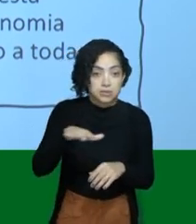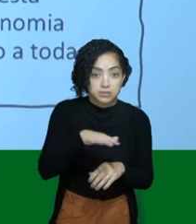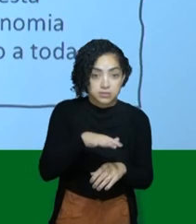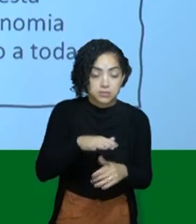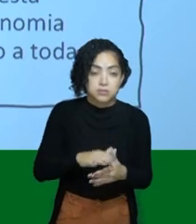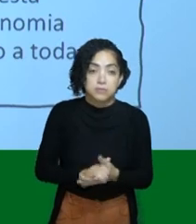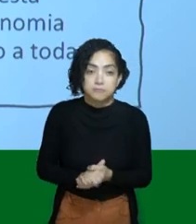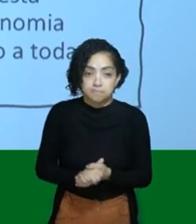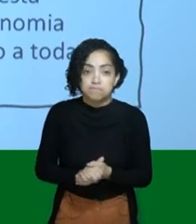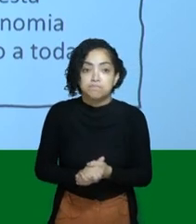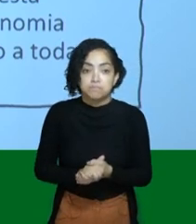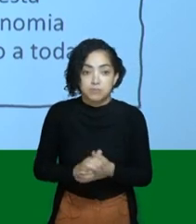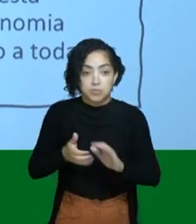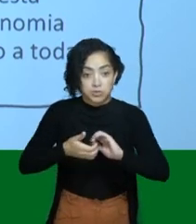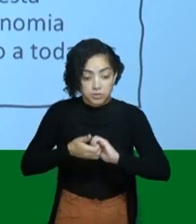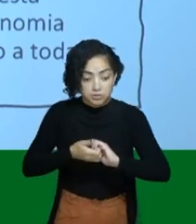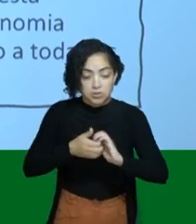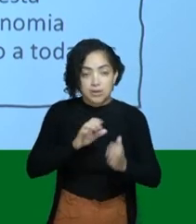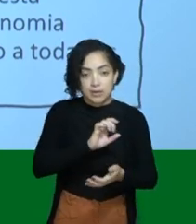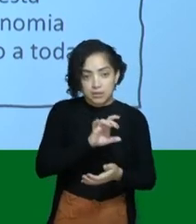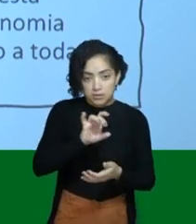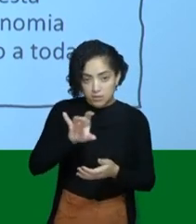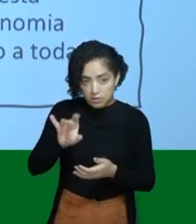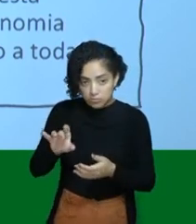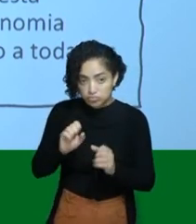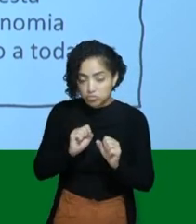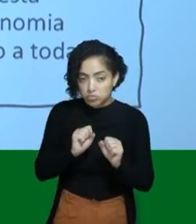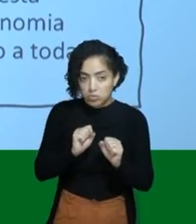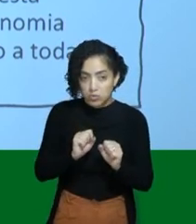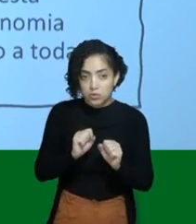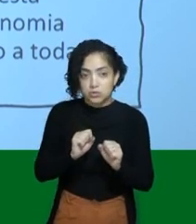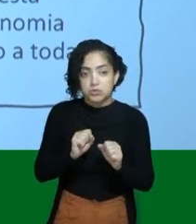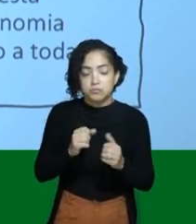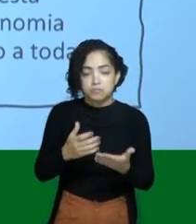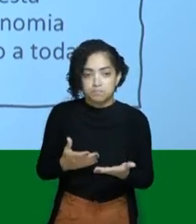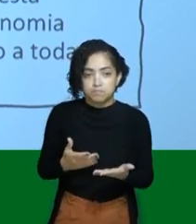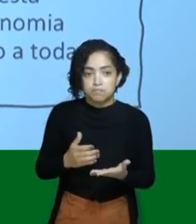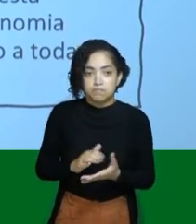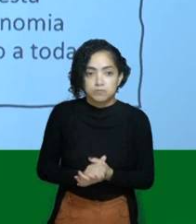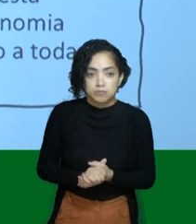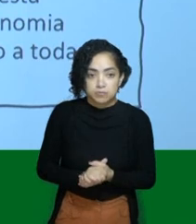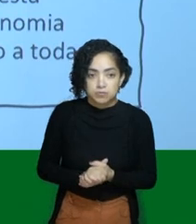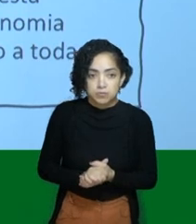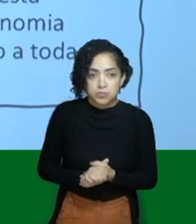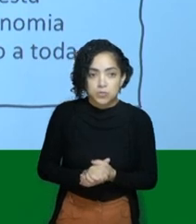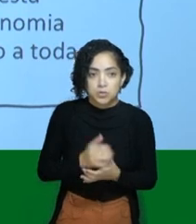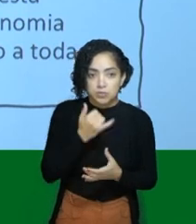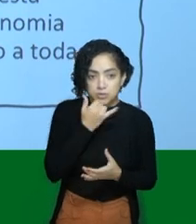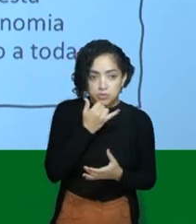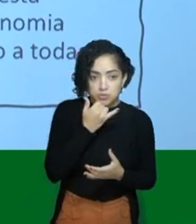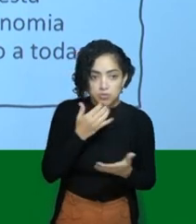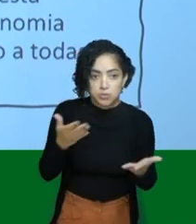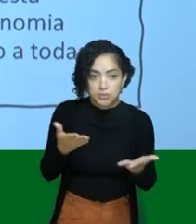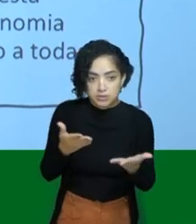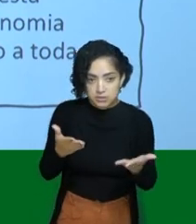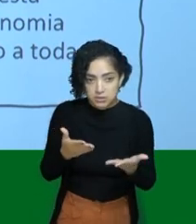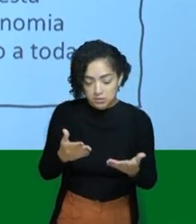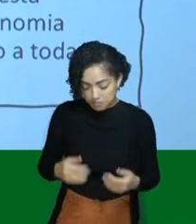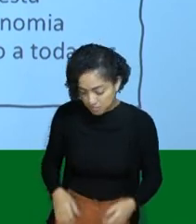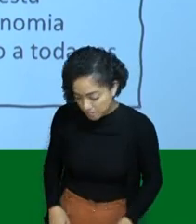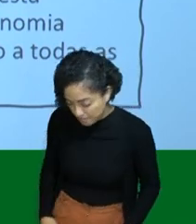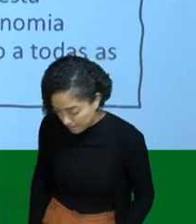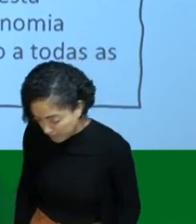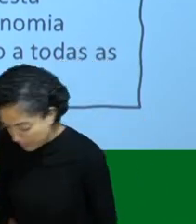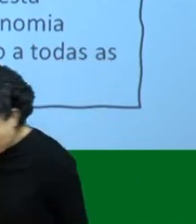mais variadas, pessoal da Defesa Civil, cada um como pode, né, fazer isso. Tá? Então, me desculpa, mas a gente aqui, ó, ainda